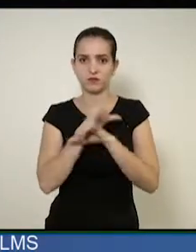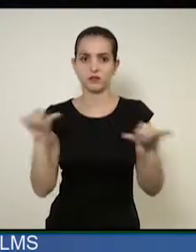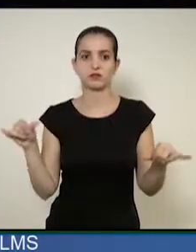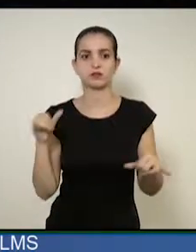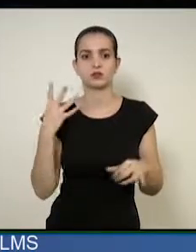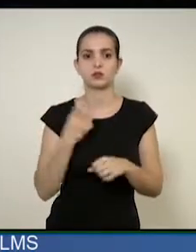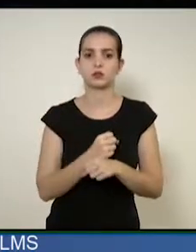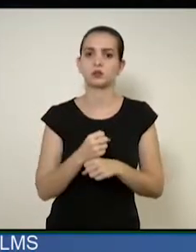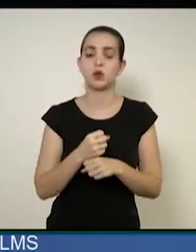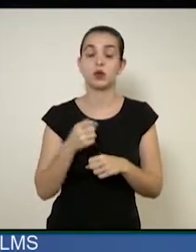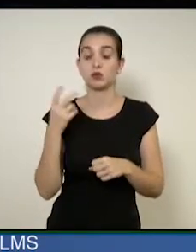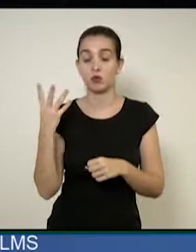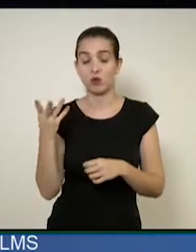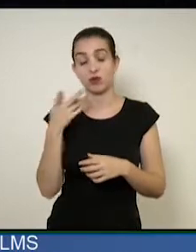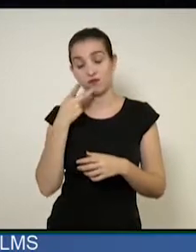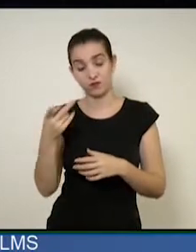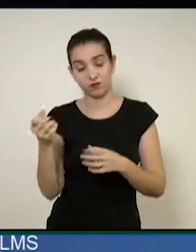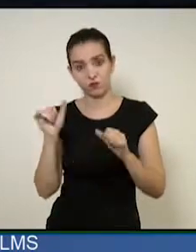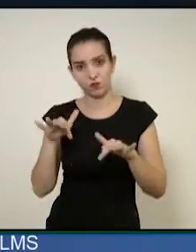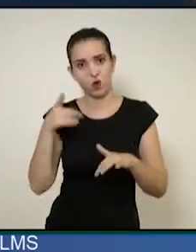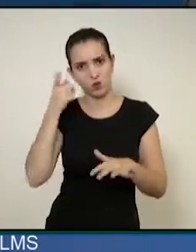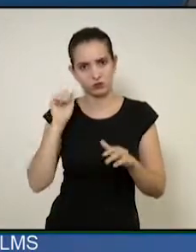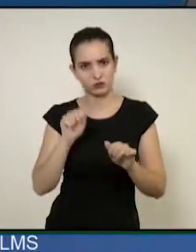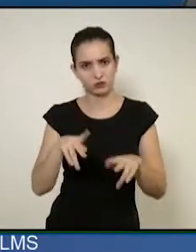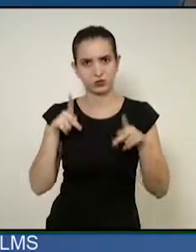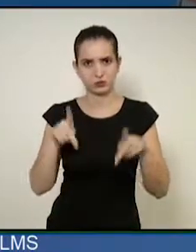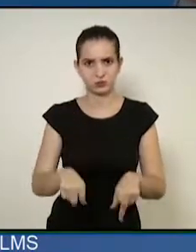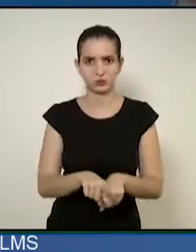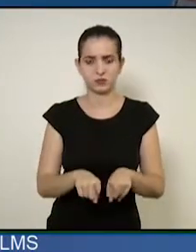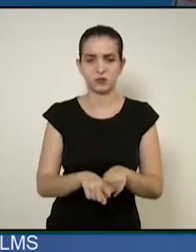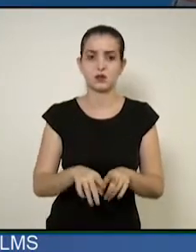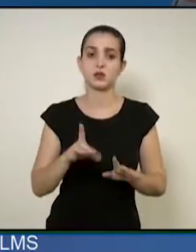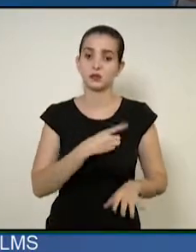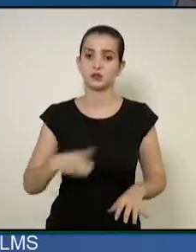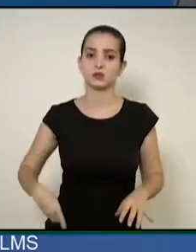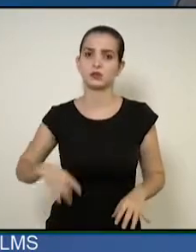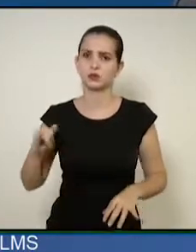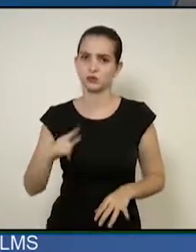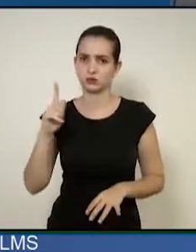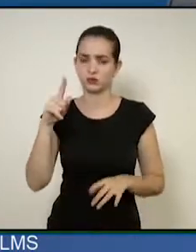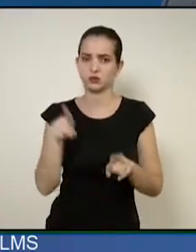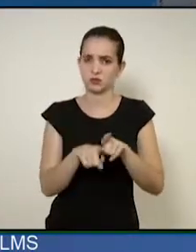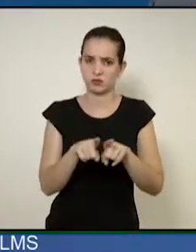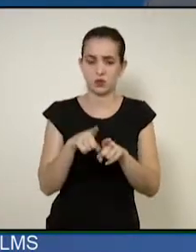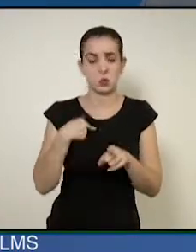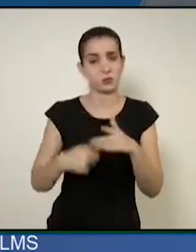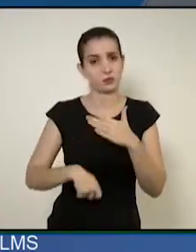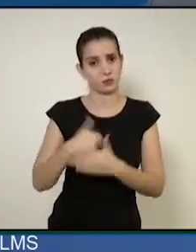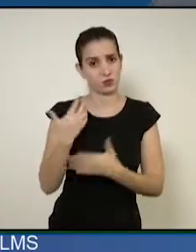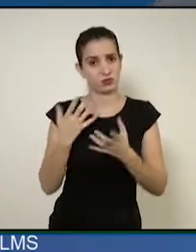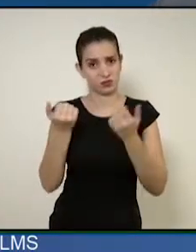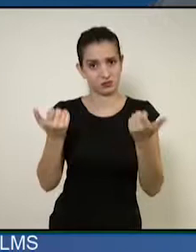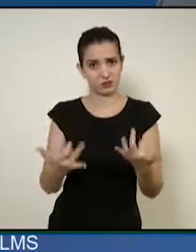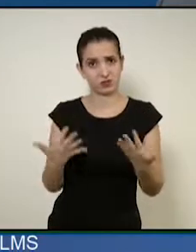toda a audiência. Deputado João Grandão, primeiro eu quero cumprimentar Vossa Excelência